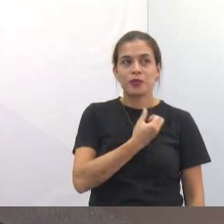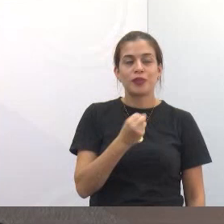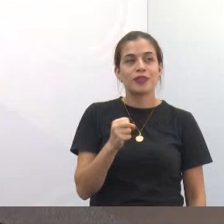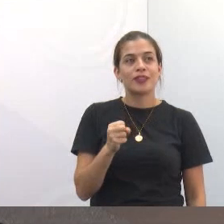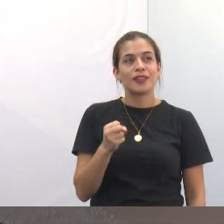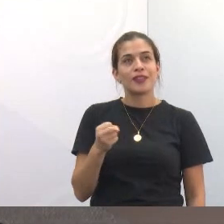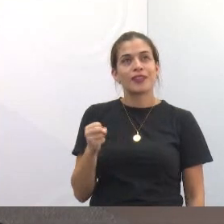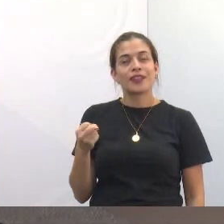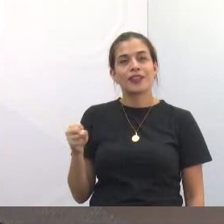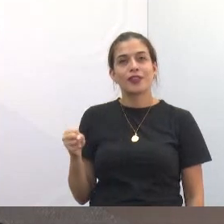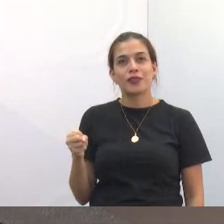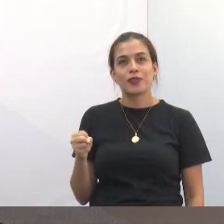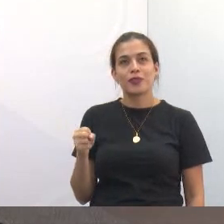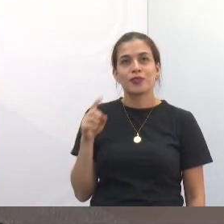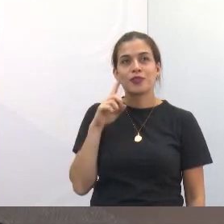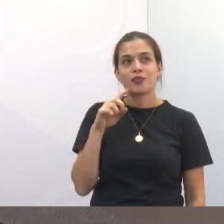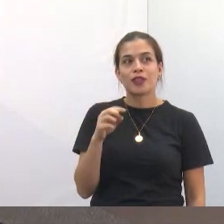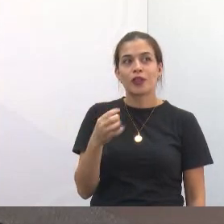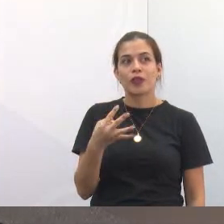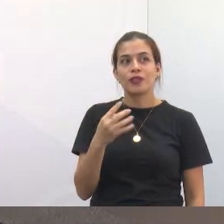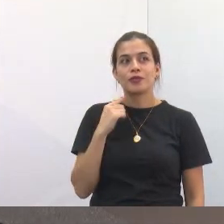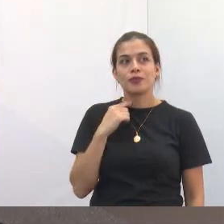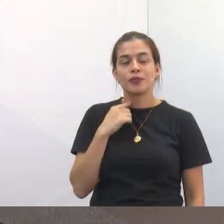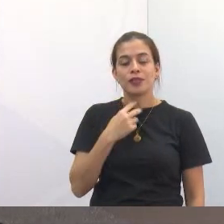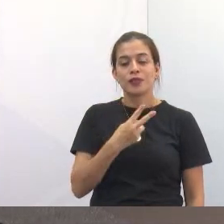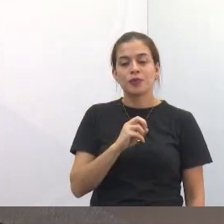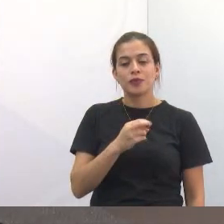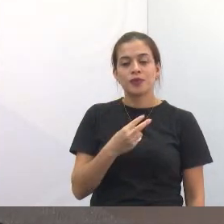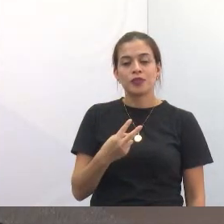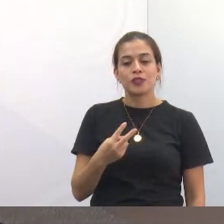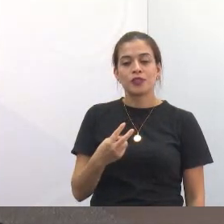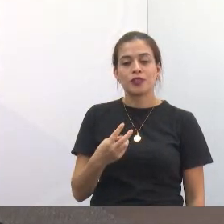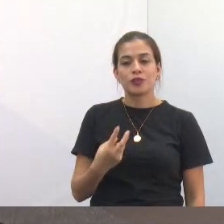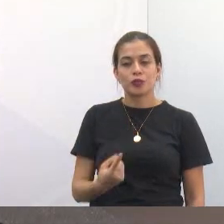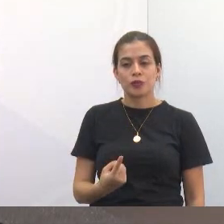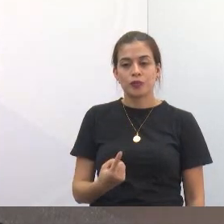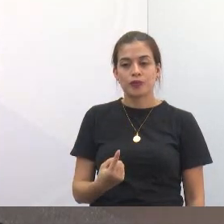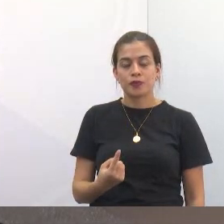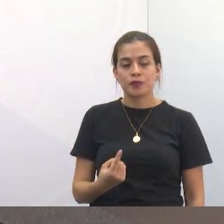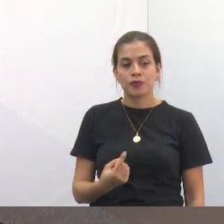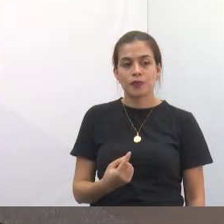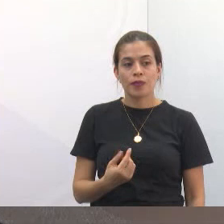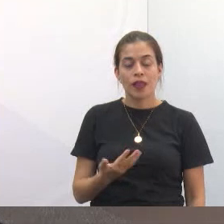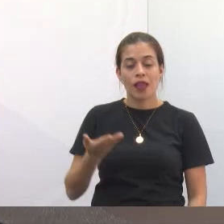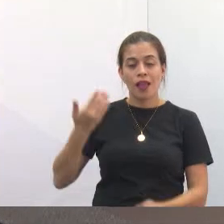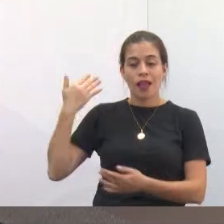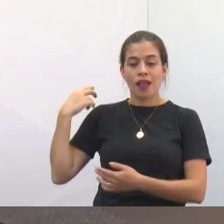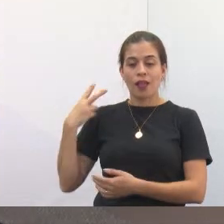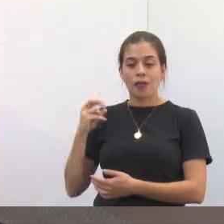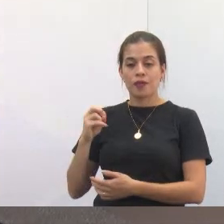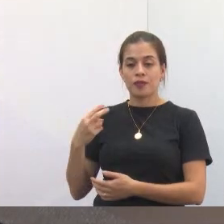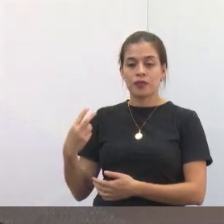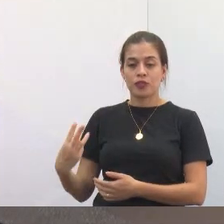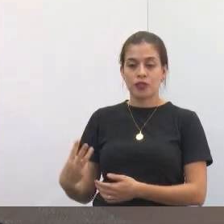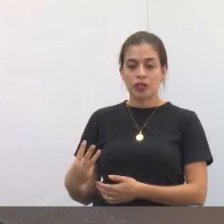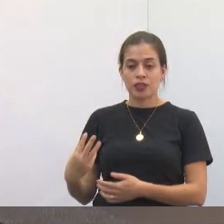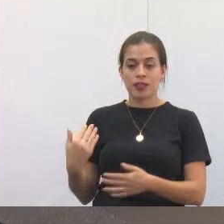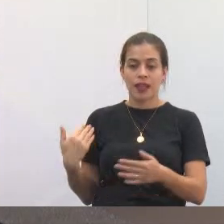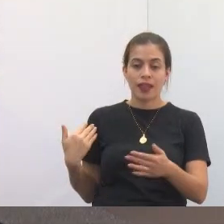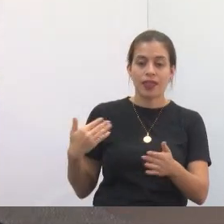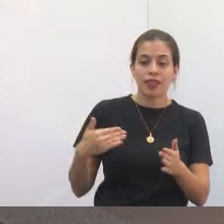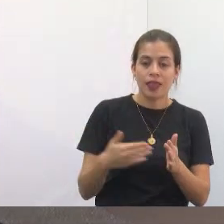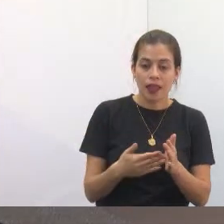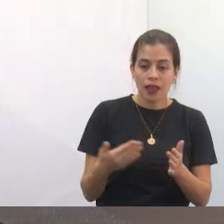888, de 4 de maio de 2021, do ano de 2023. Até a presente data, não houve nenhuma